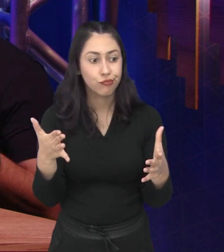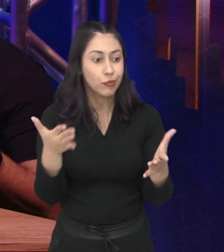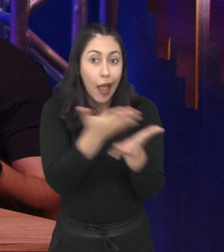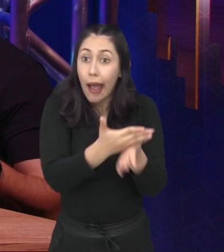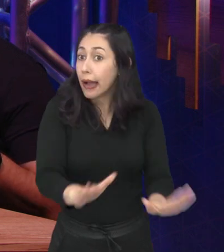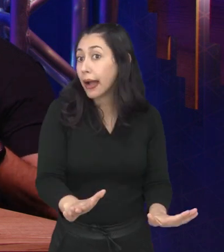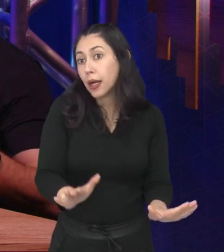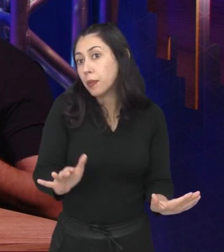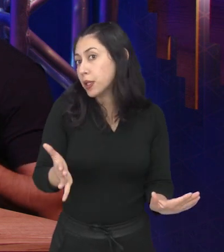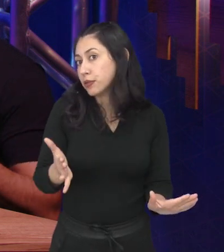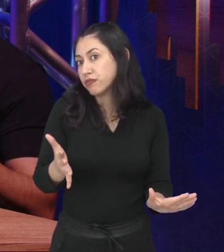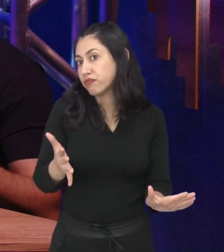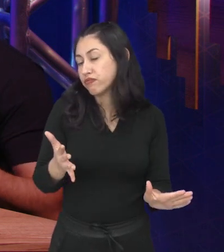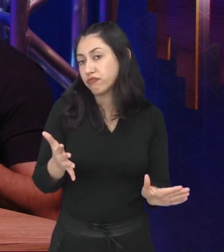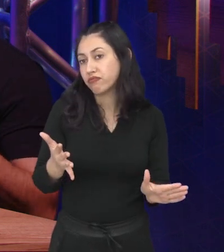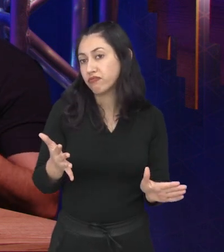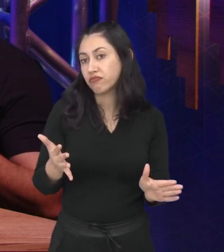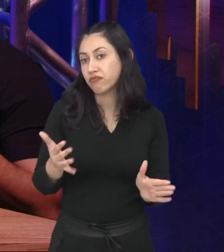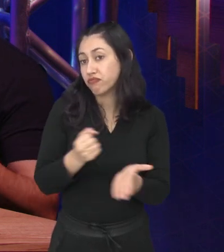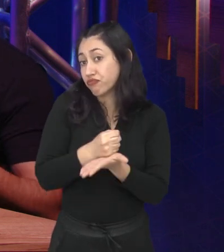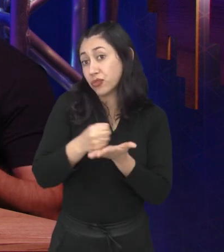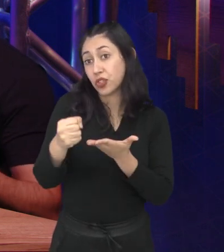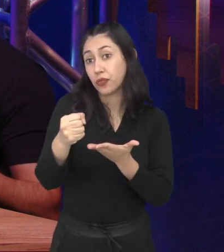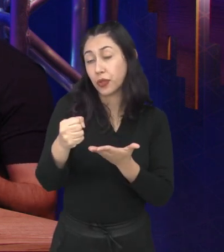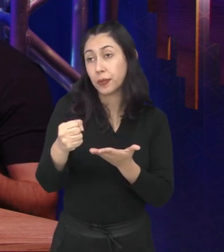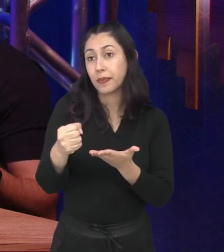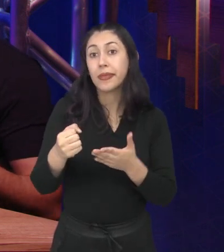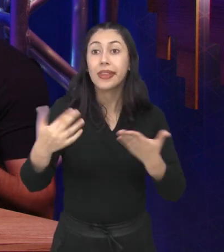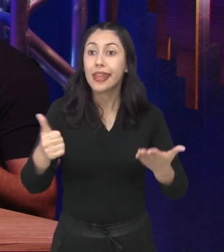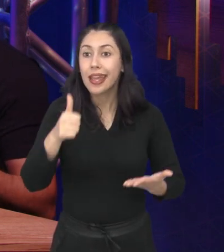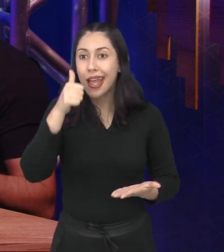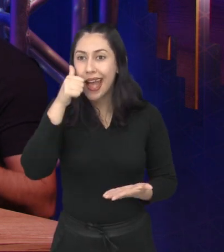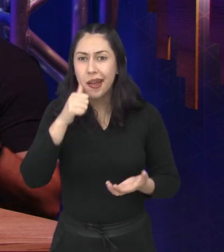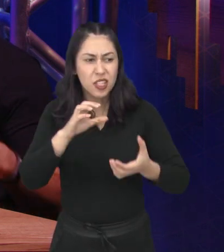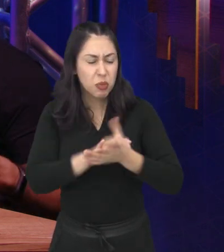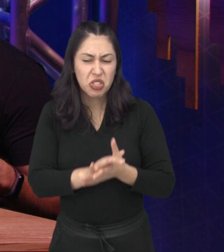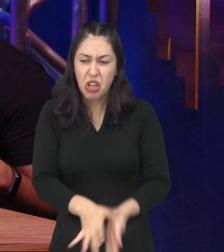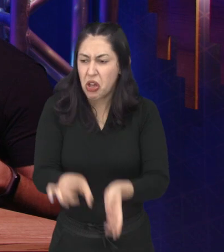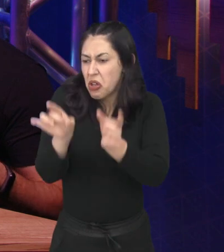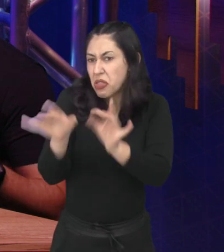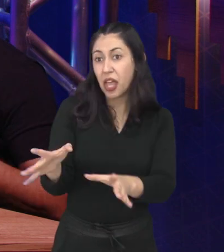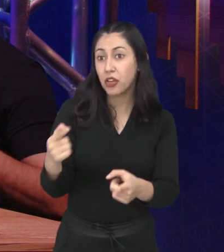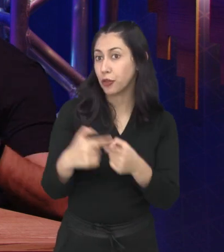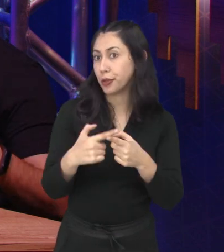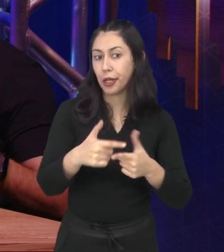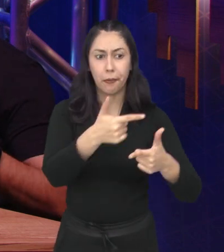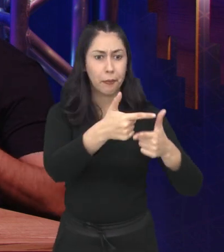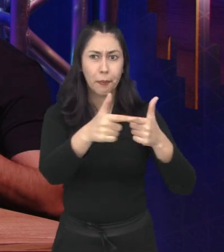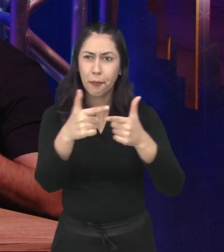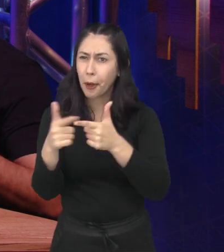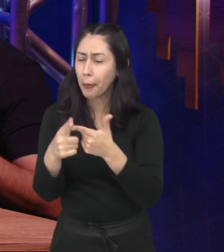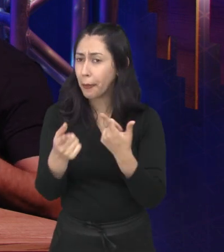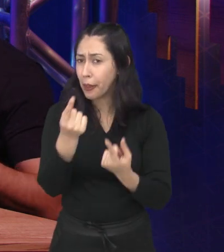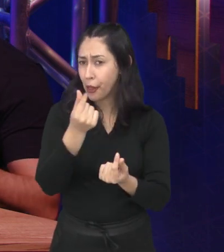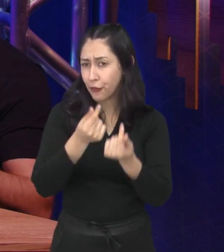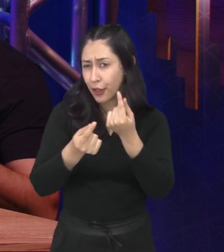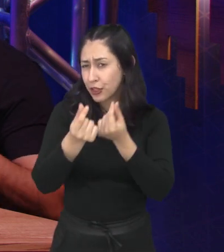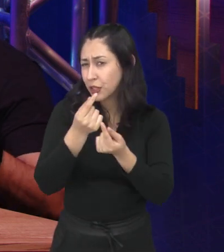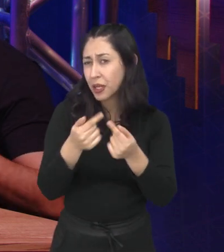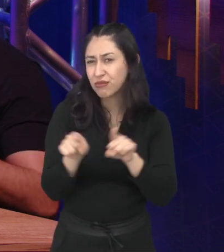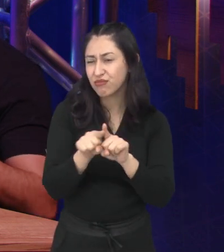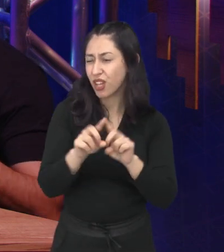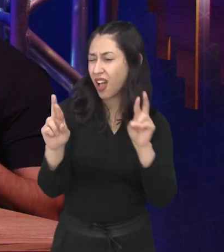meio que é descontinuado, não serve mais. Aí a esposa dele abandona ele porque eles estão com